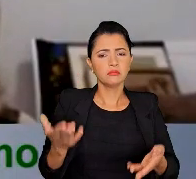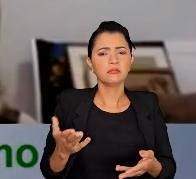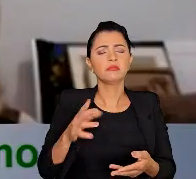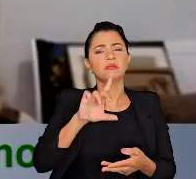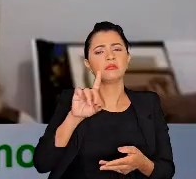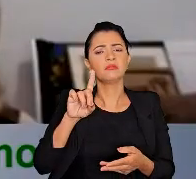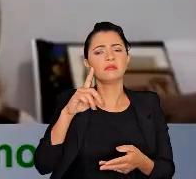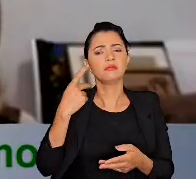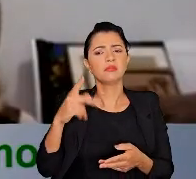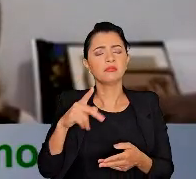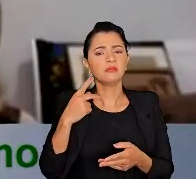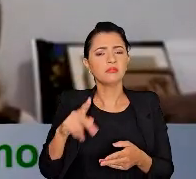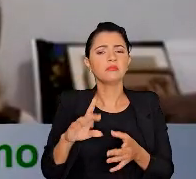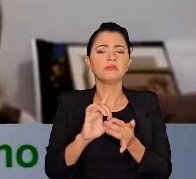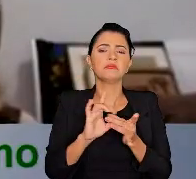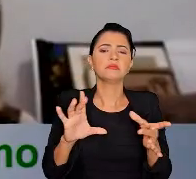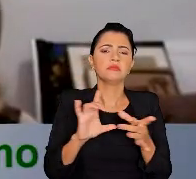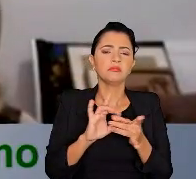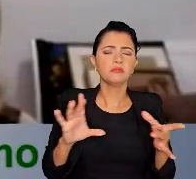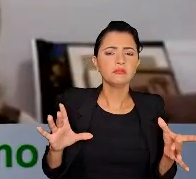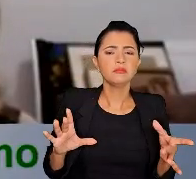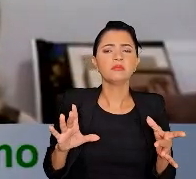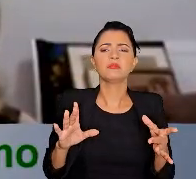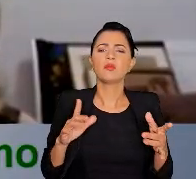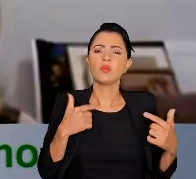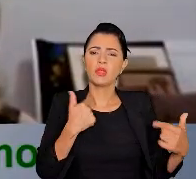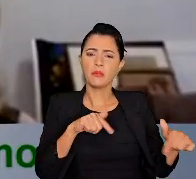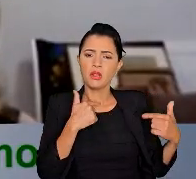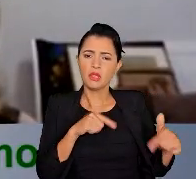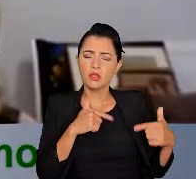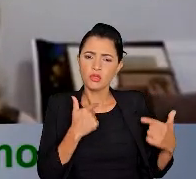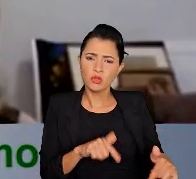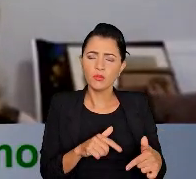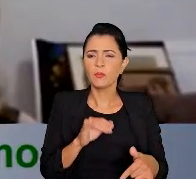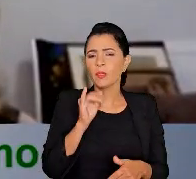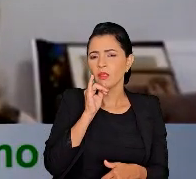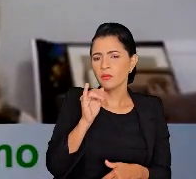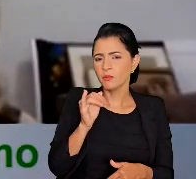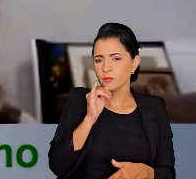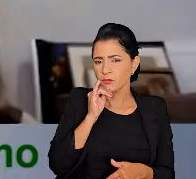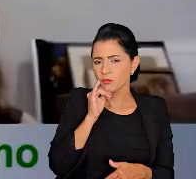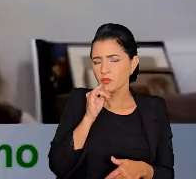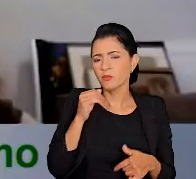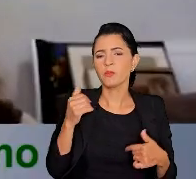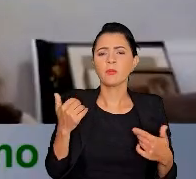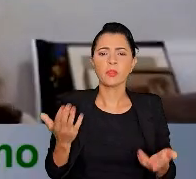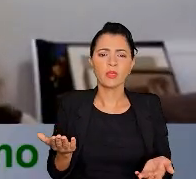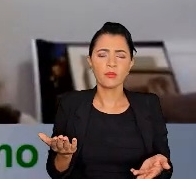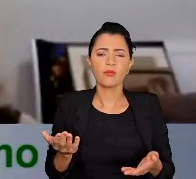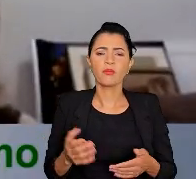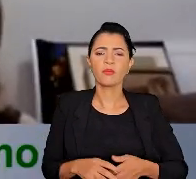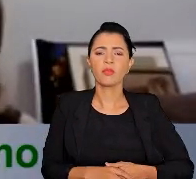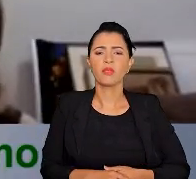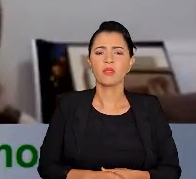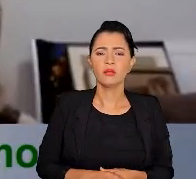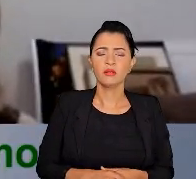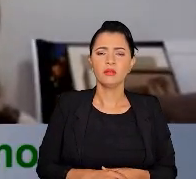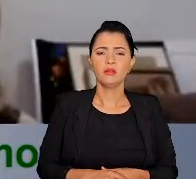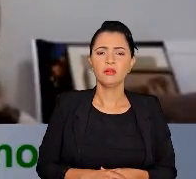religiosas, liberando seus empregados, por exemplo, no Yom Kippur.